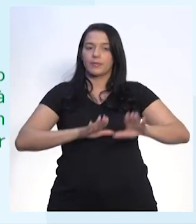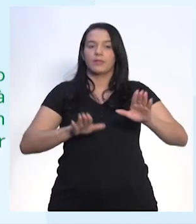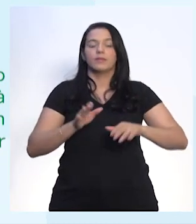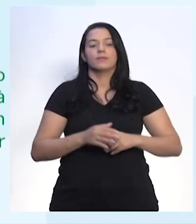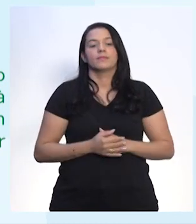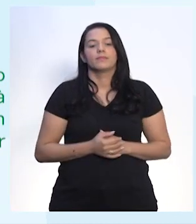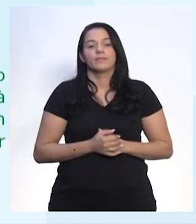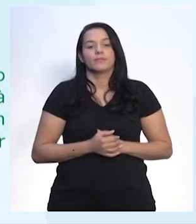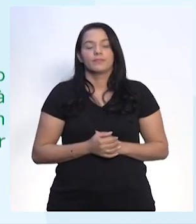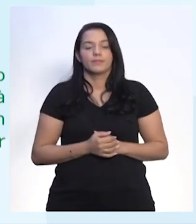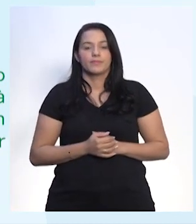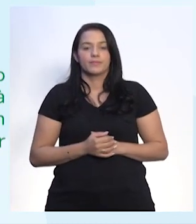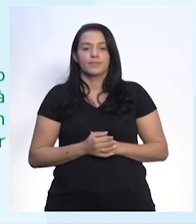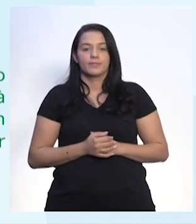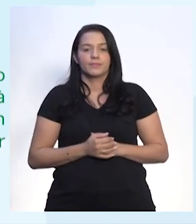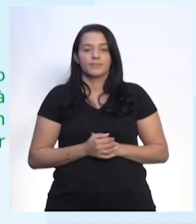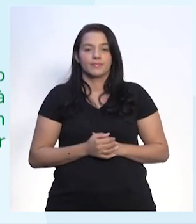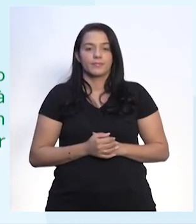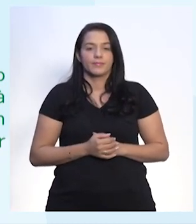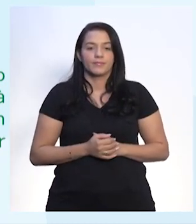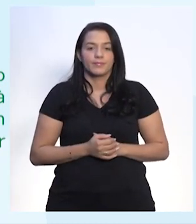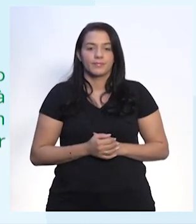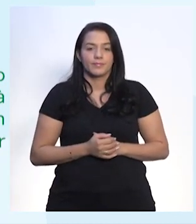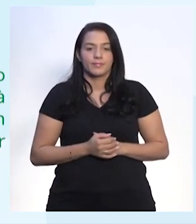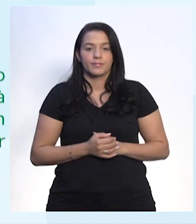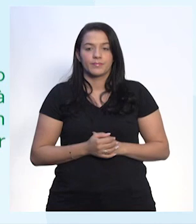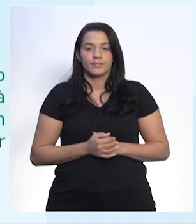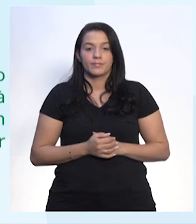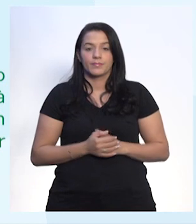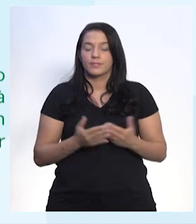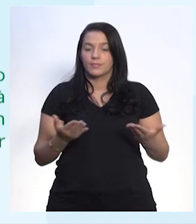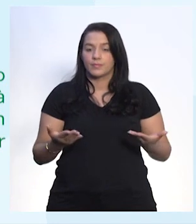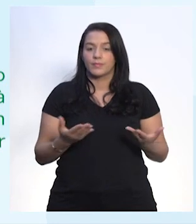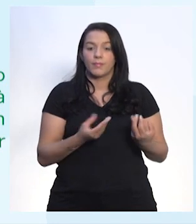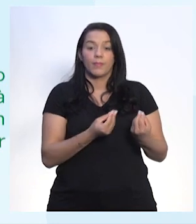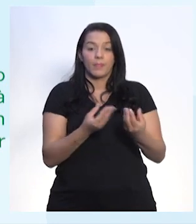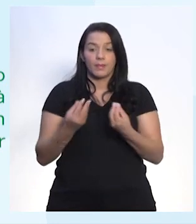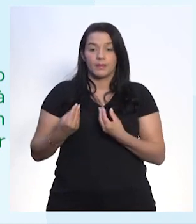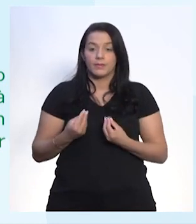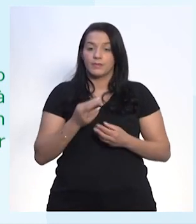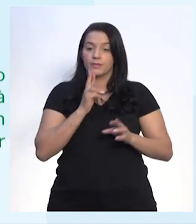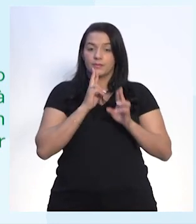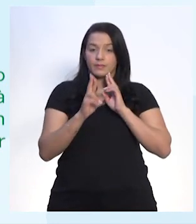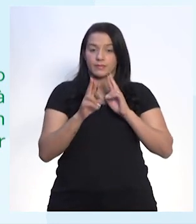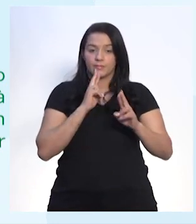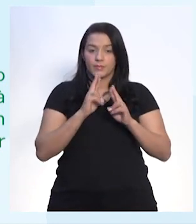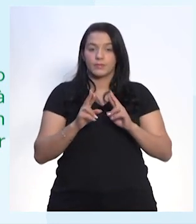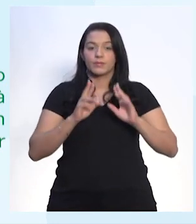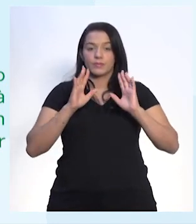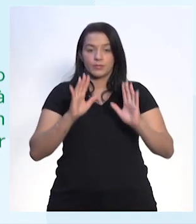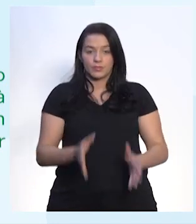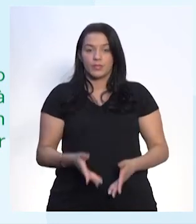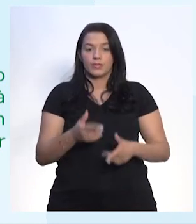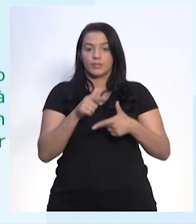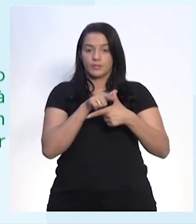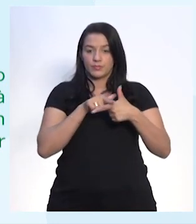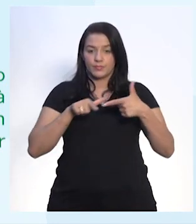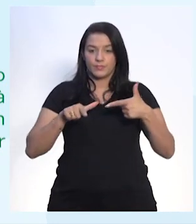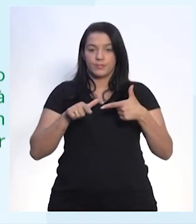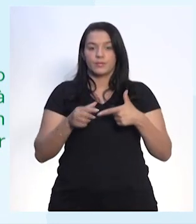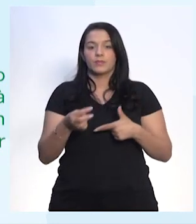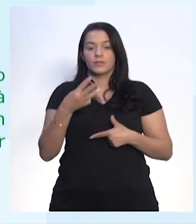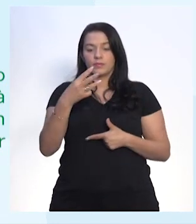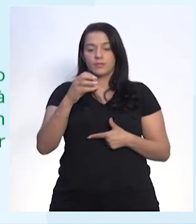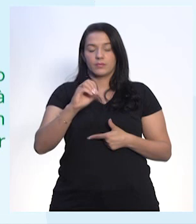Isso. de outra inversão não daria muito certo. Verdade. Como muitos colocaram, eu acredito que já tinham feito essa divisão aqui, ó, né? Ó, Sim.